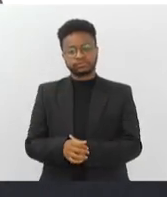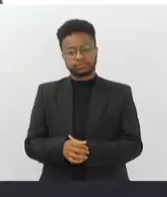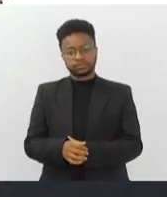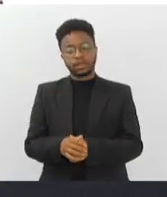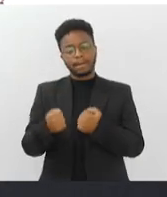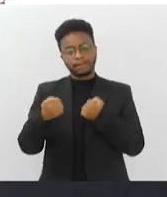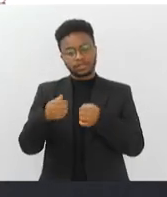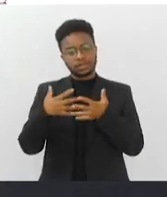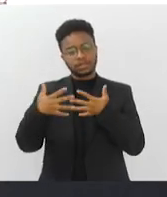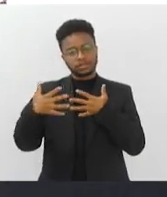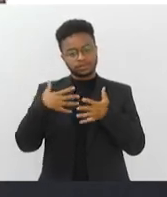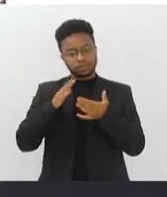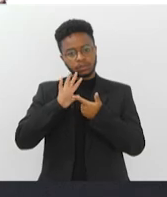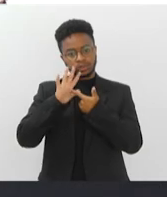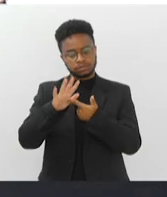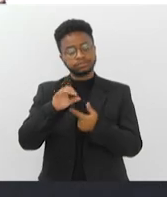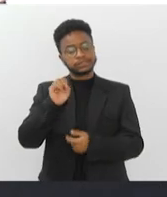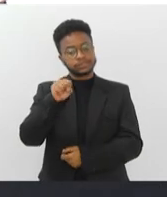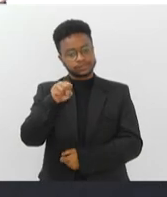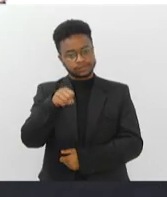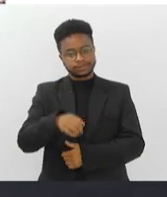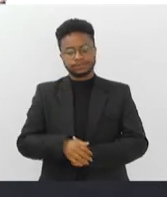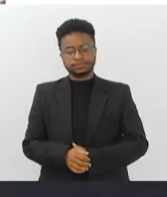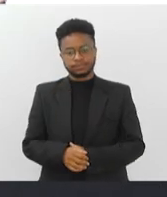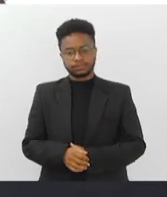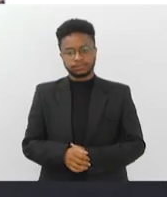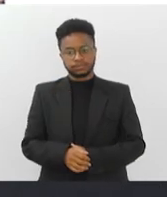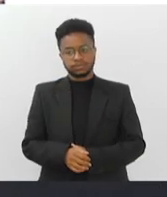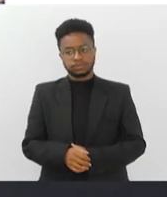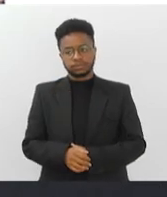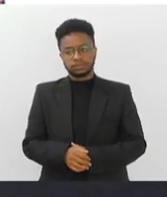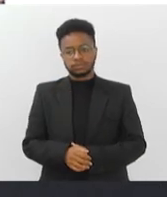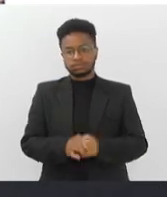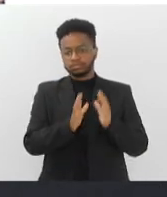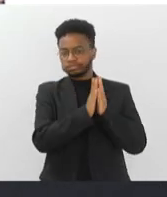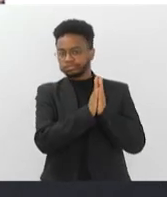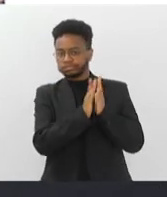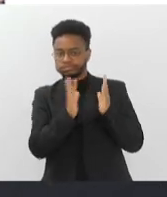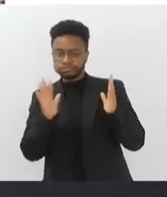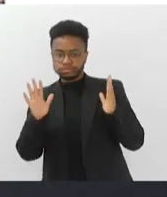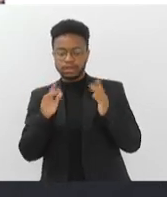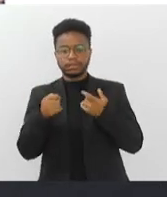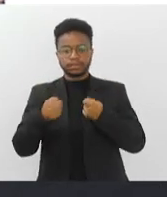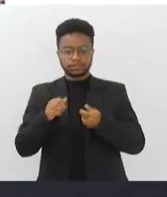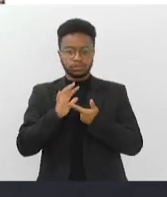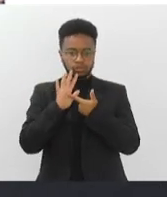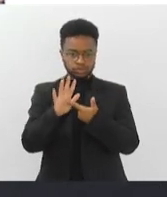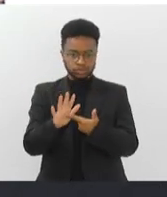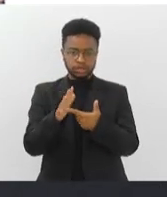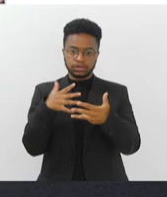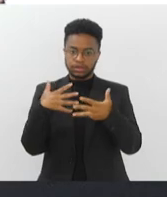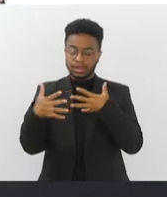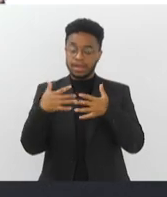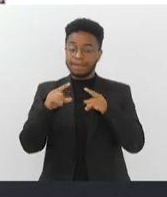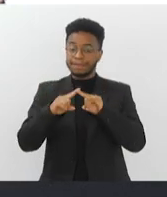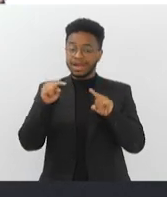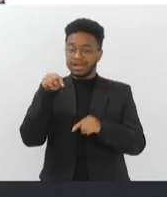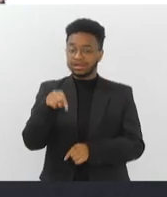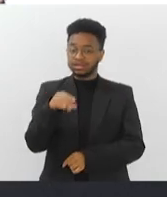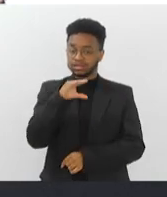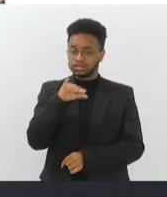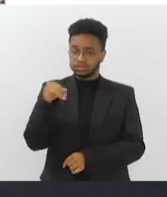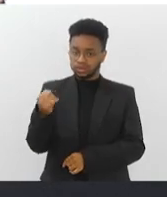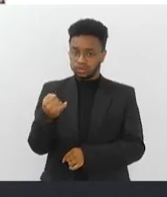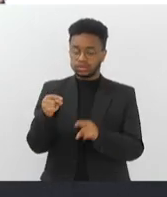ter transparência? Tem. Do início ao fim. Mas nem a CCJ, nem a